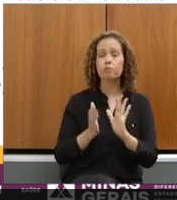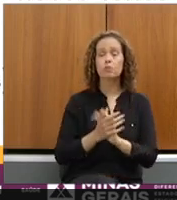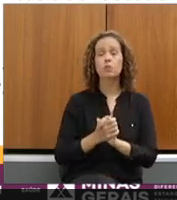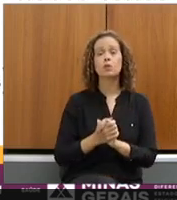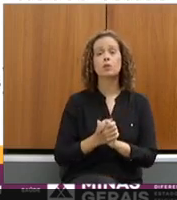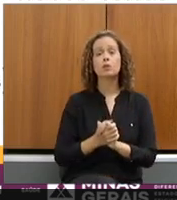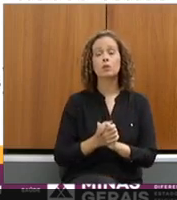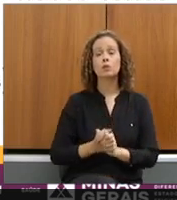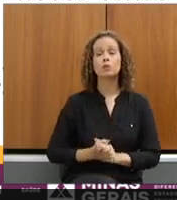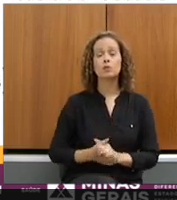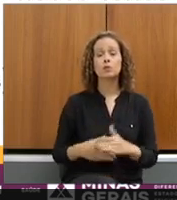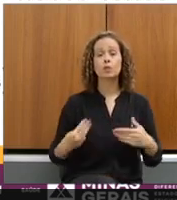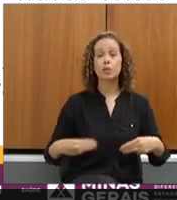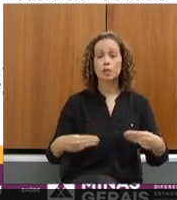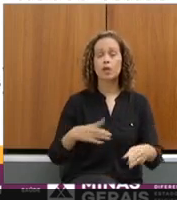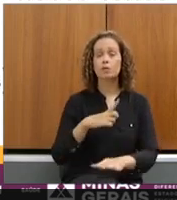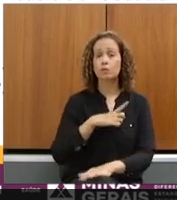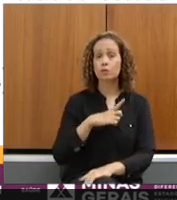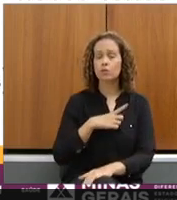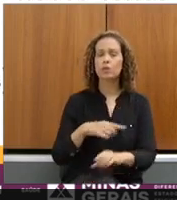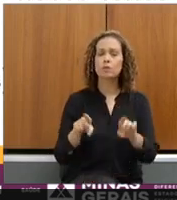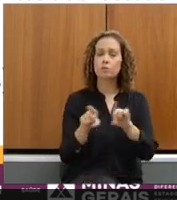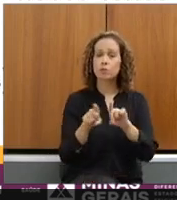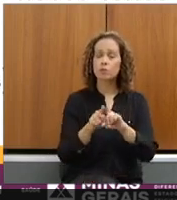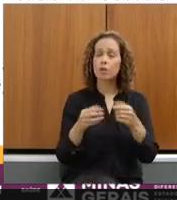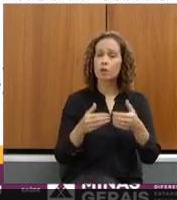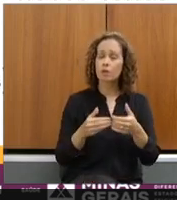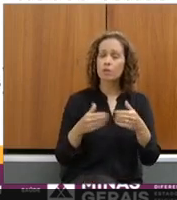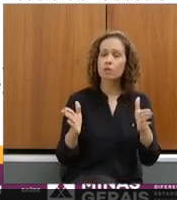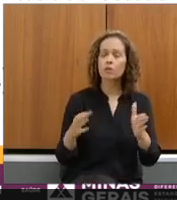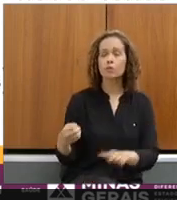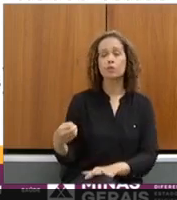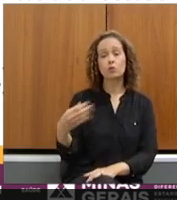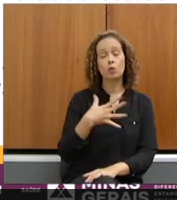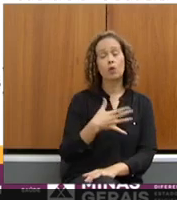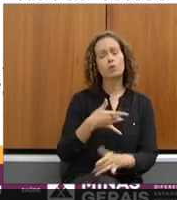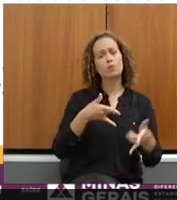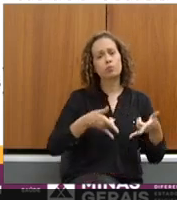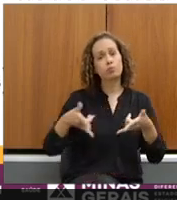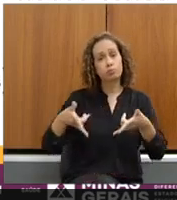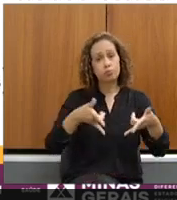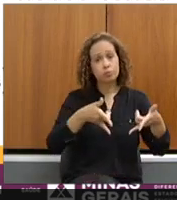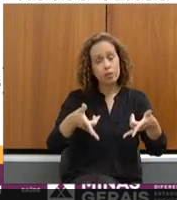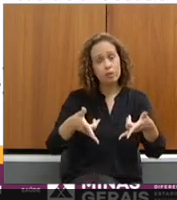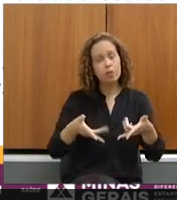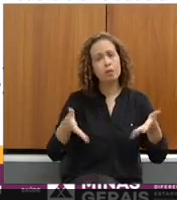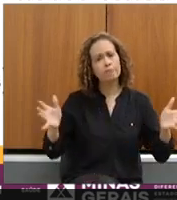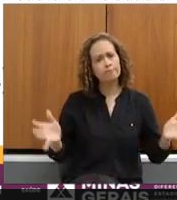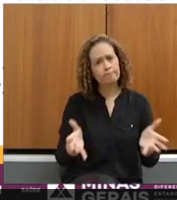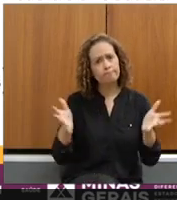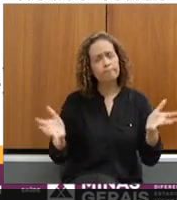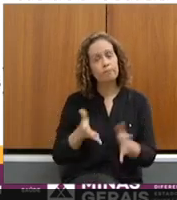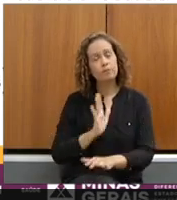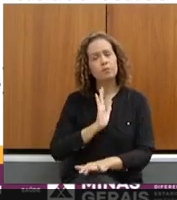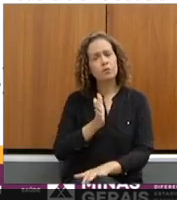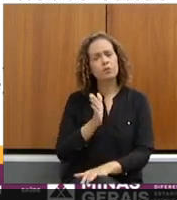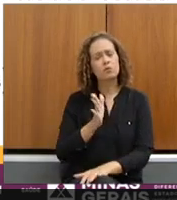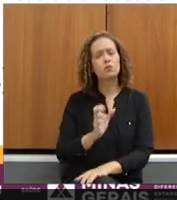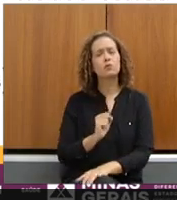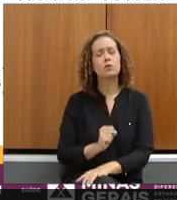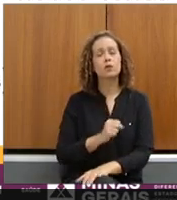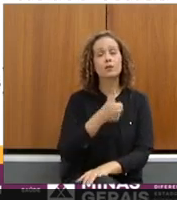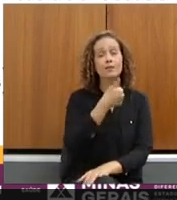o pagamento de incentivo financeiro para abertura e manutenção de novos leitos esses incentivos ele já estão em tom de